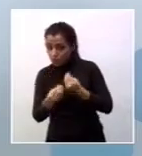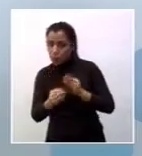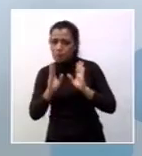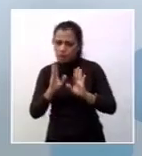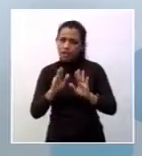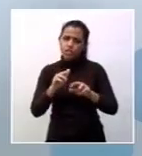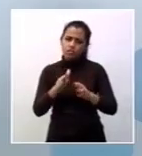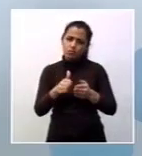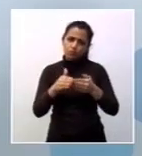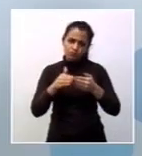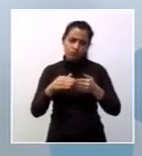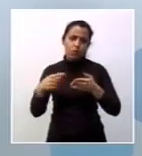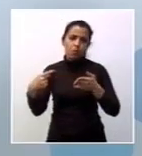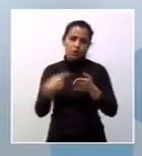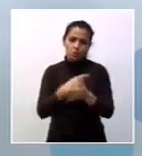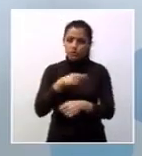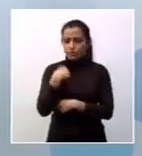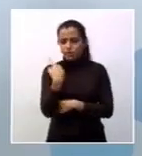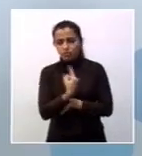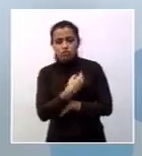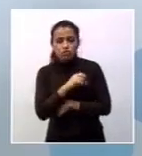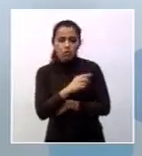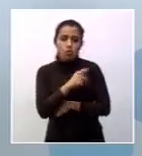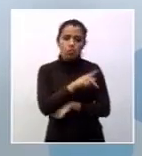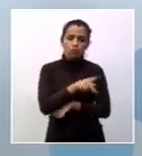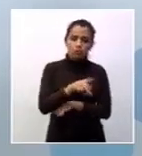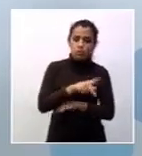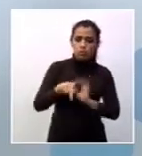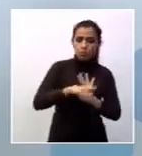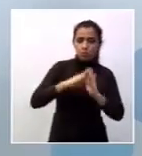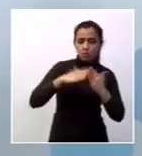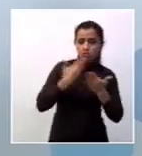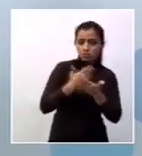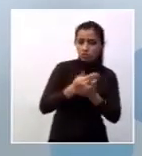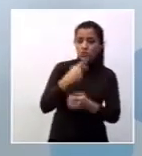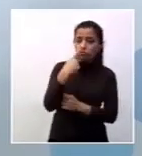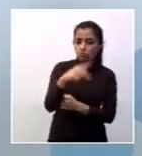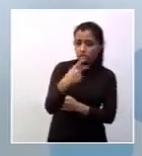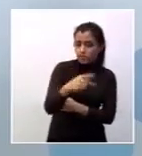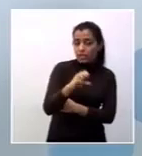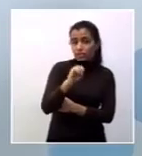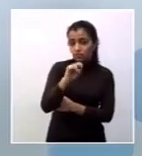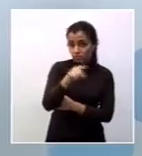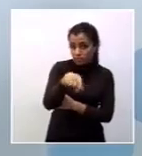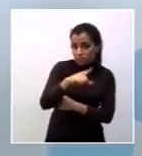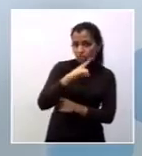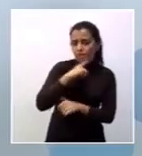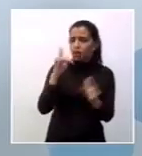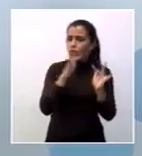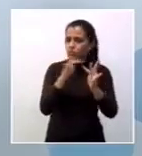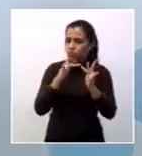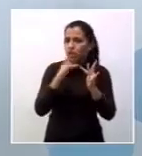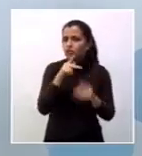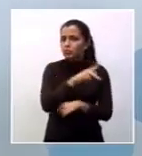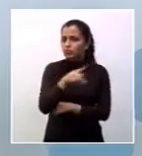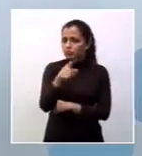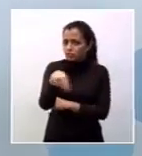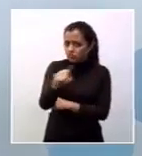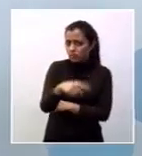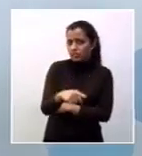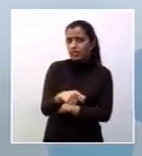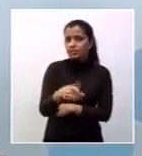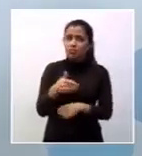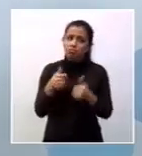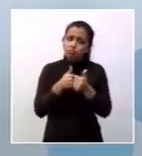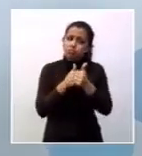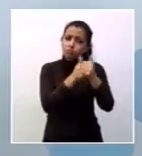seus professores na escola. Tá? Eu acredito que vocês tenham contato aí com seus professores. Então, vá atrás deles, perguntem para eles, que eles também estão